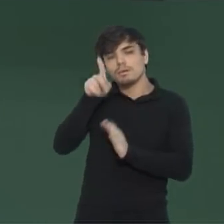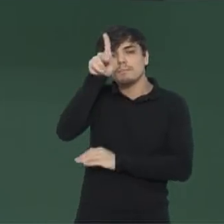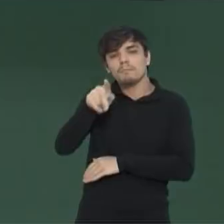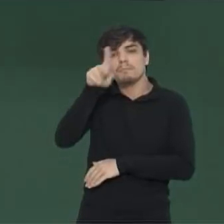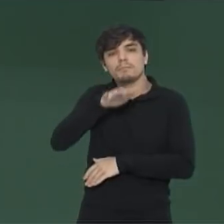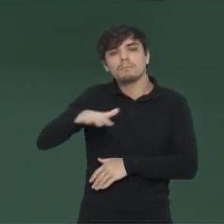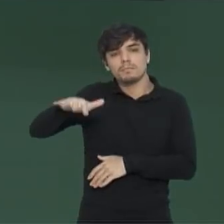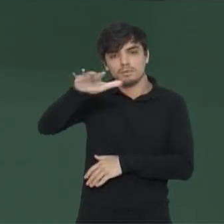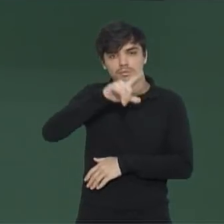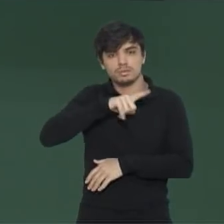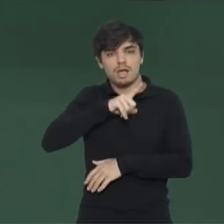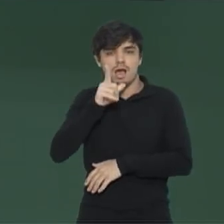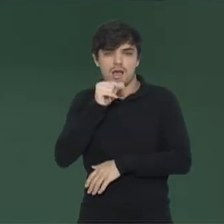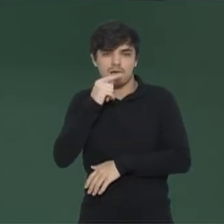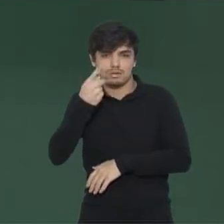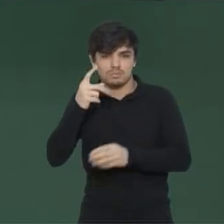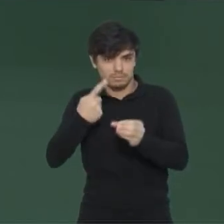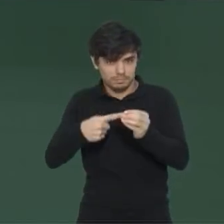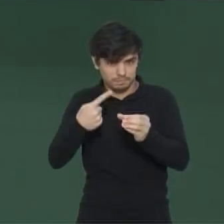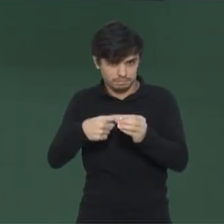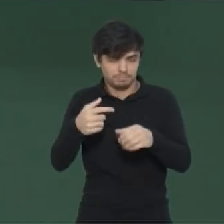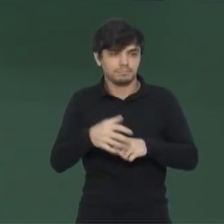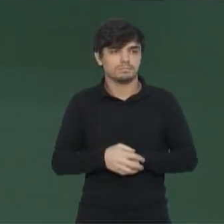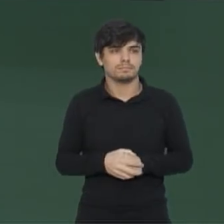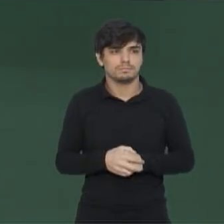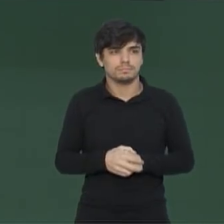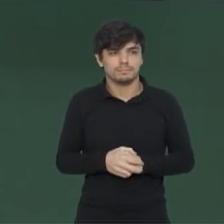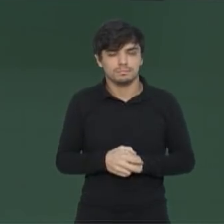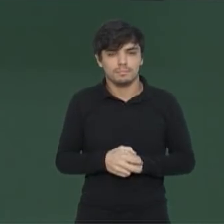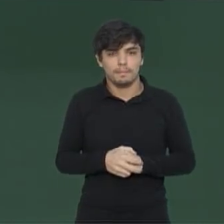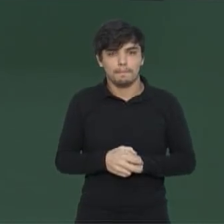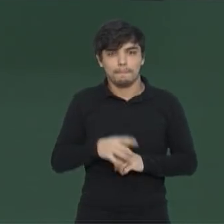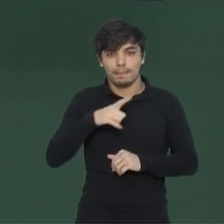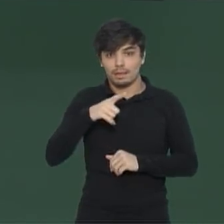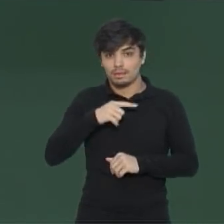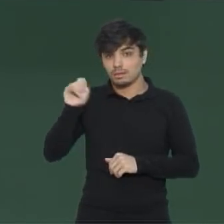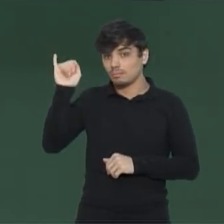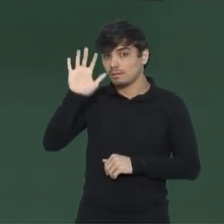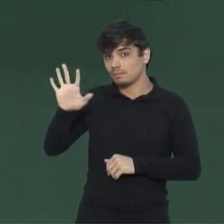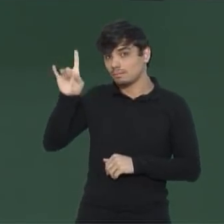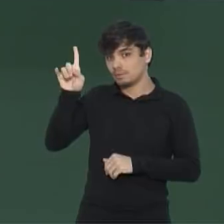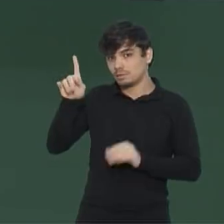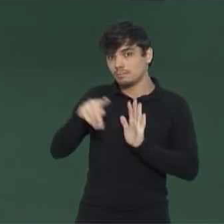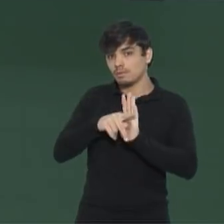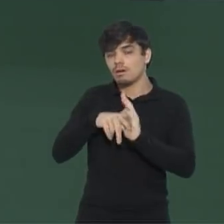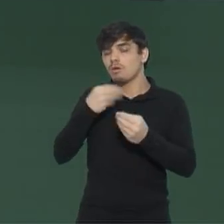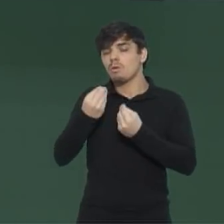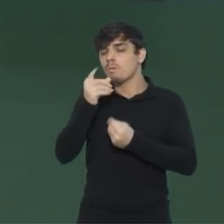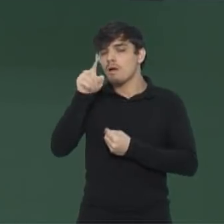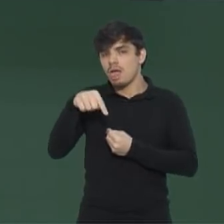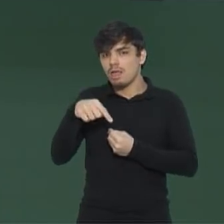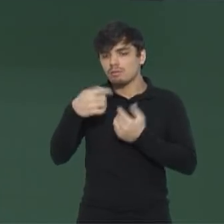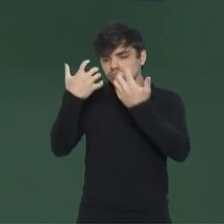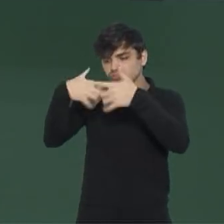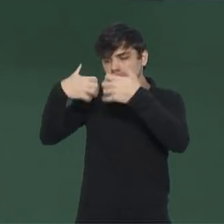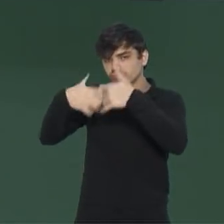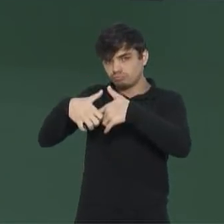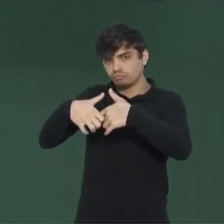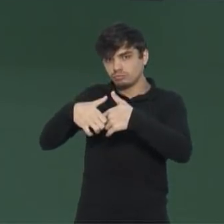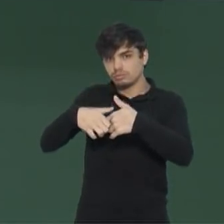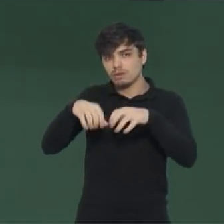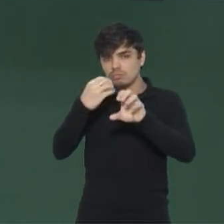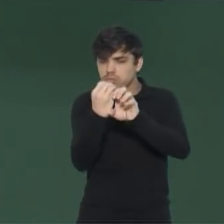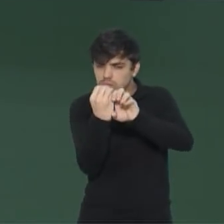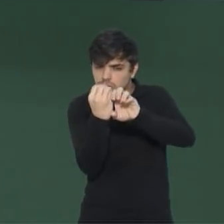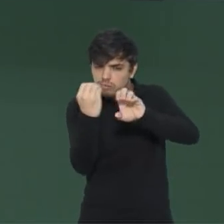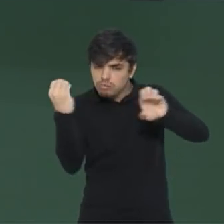tivesse água nas suas cidades. Aqui nós temos uma representação de como funcionavam esses aquedutos. Então,